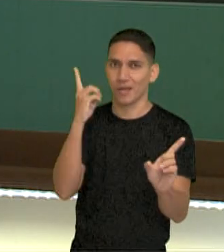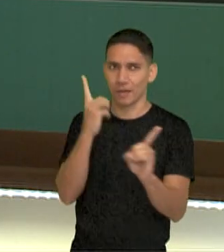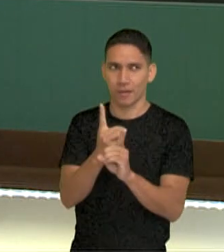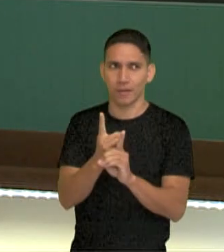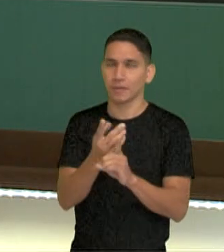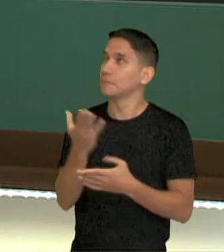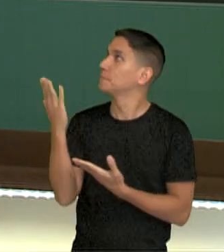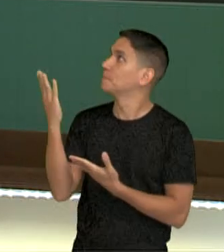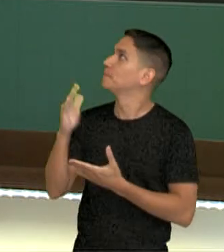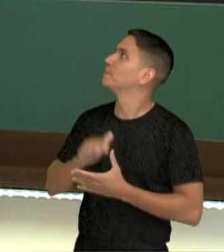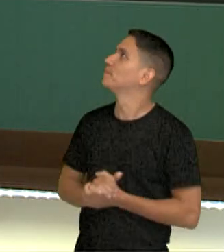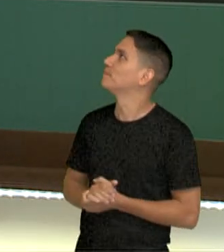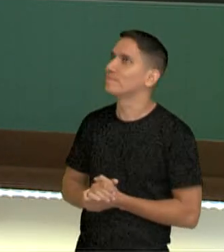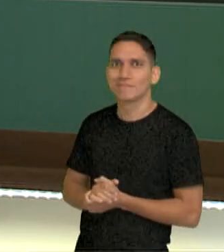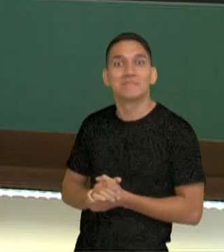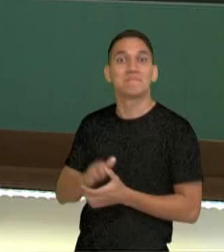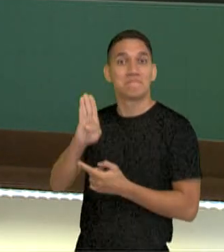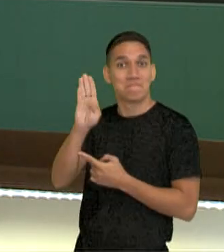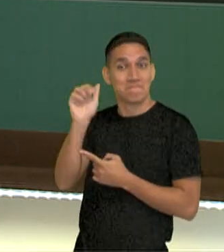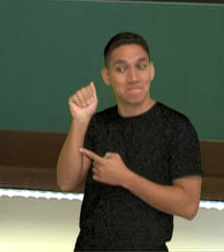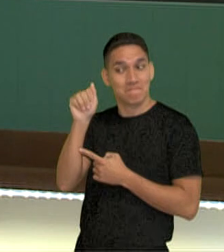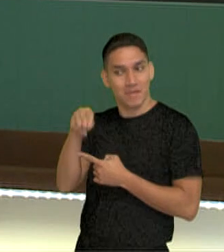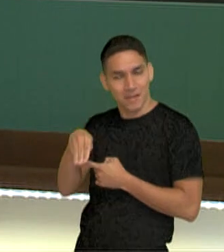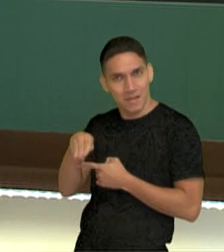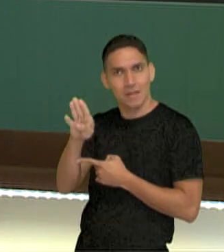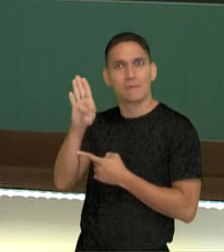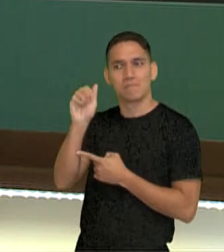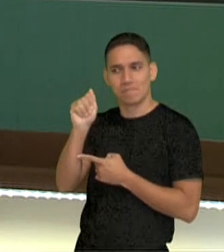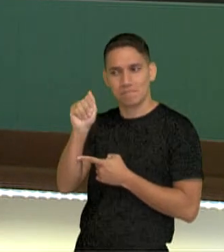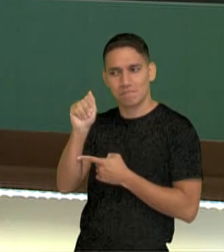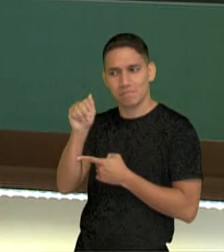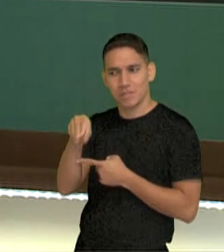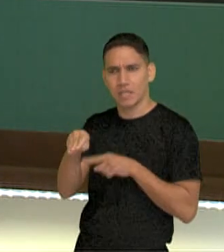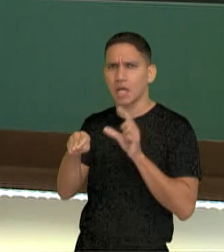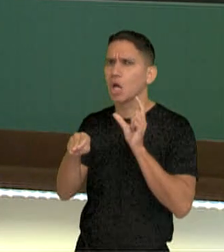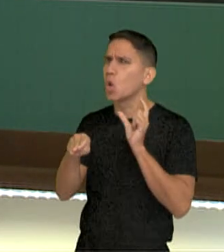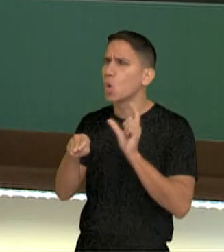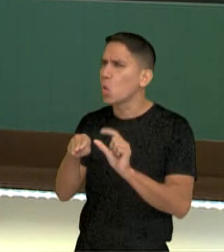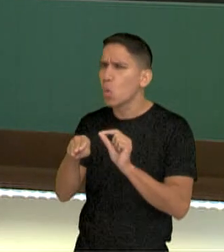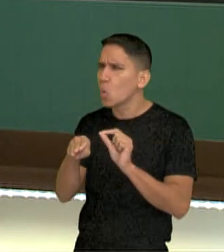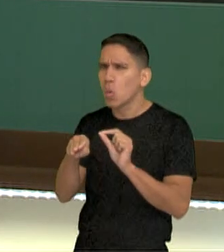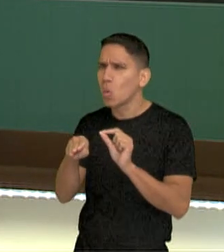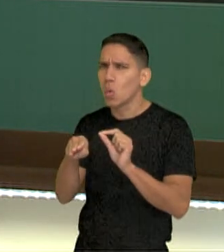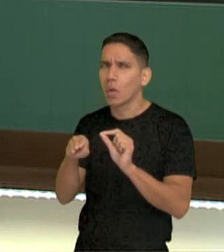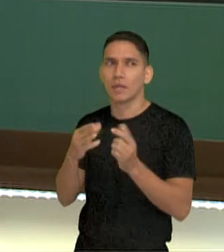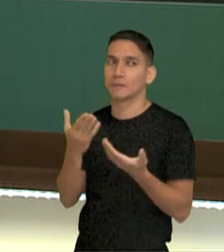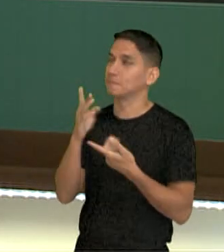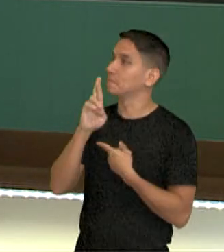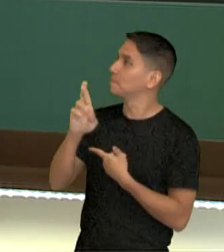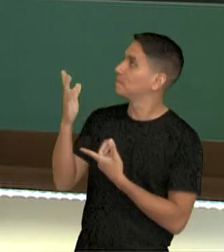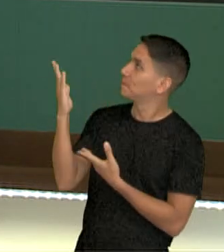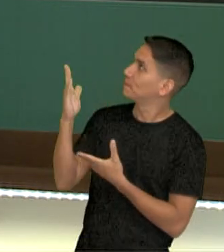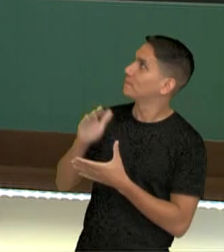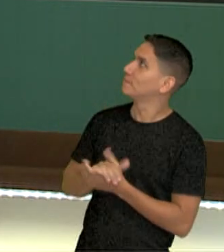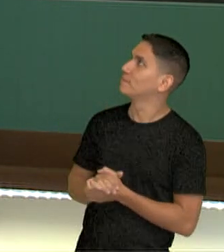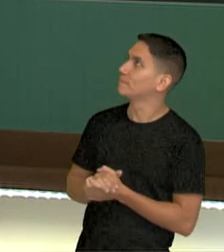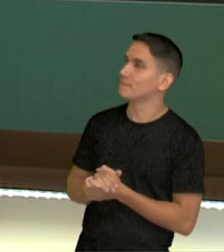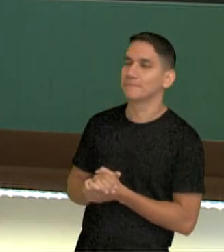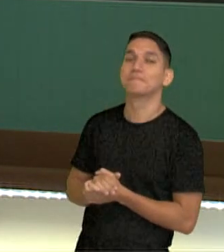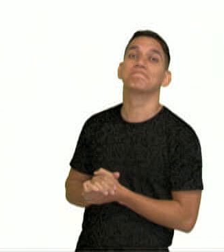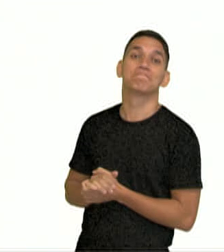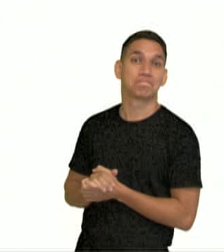aí? Opa! O Bambam é Barney's and Beth's adopted